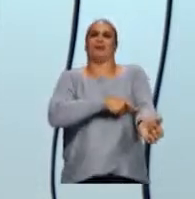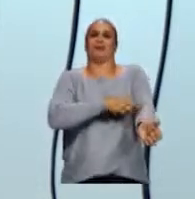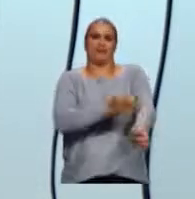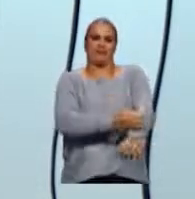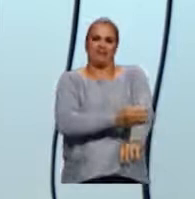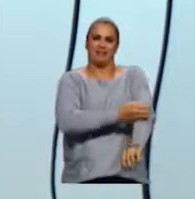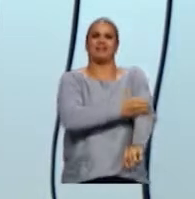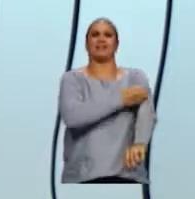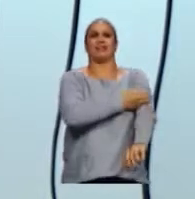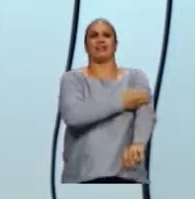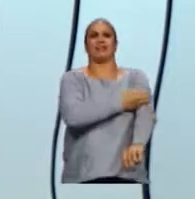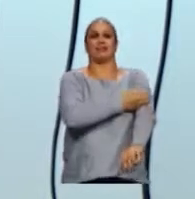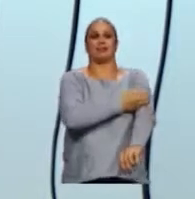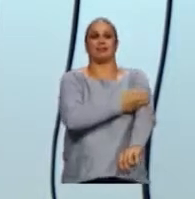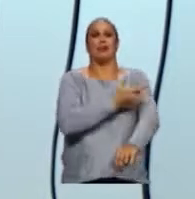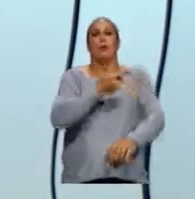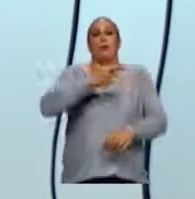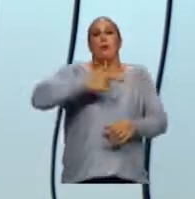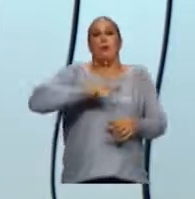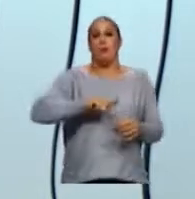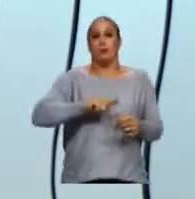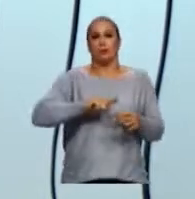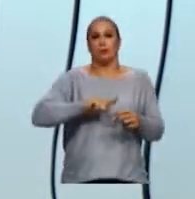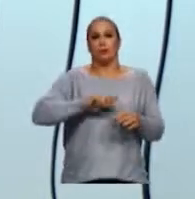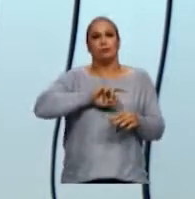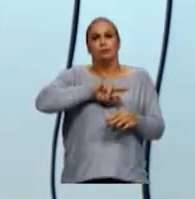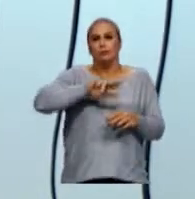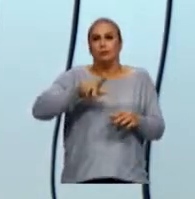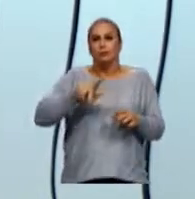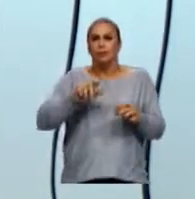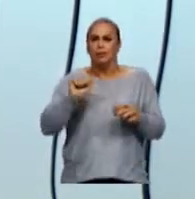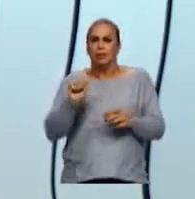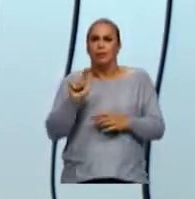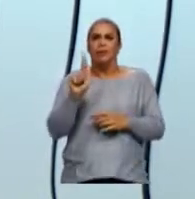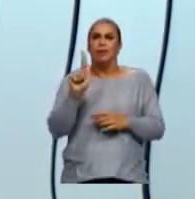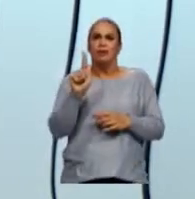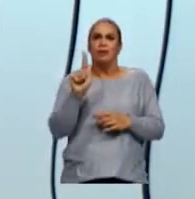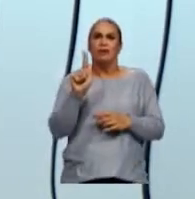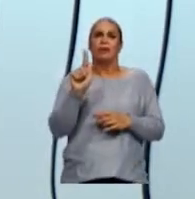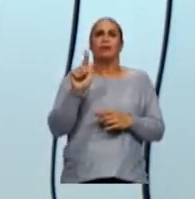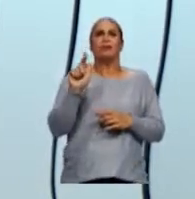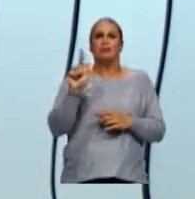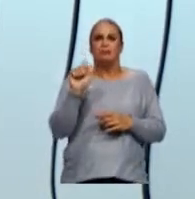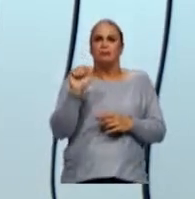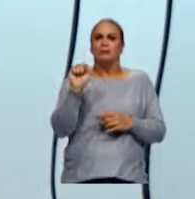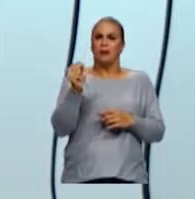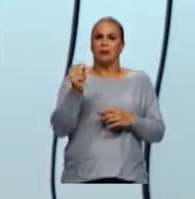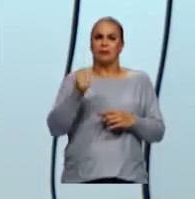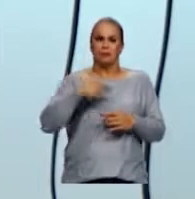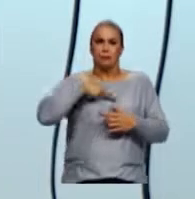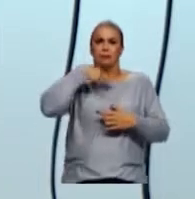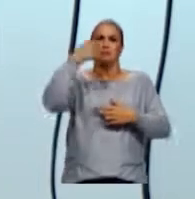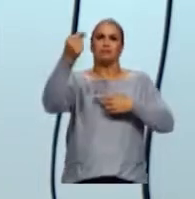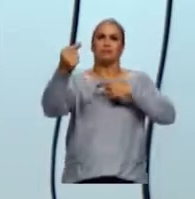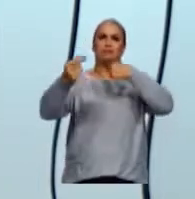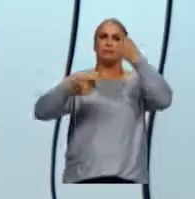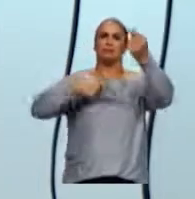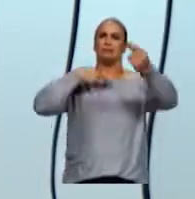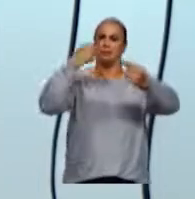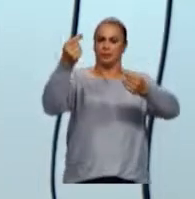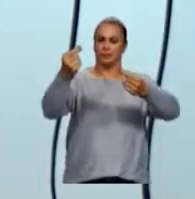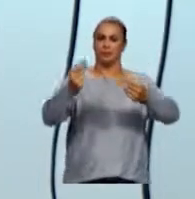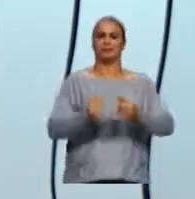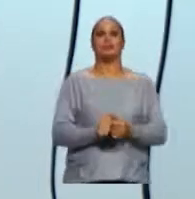a respiração ocorre através de dois movimentos: inspiração, expiração.